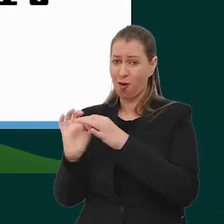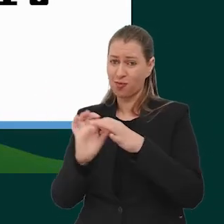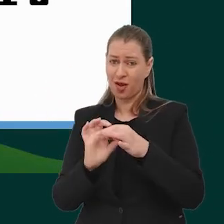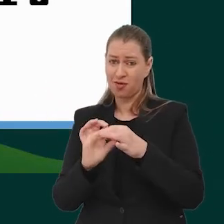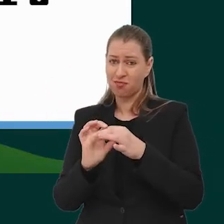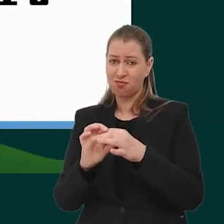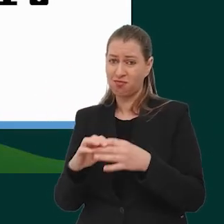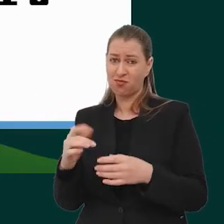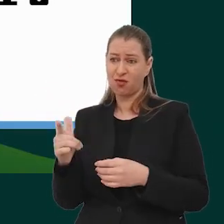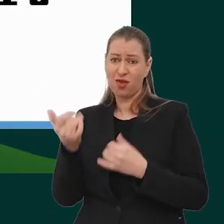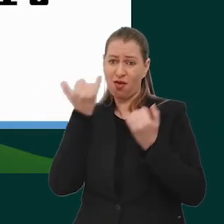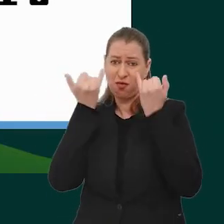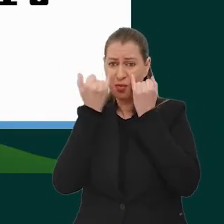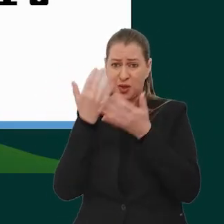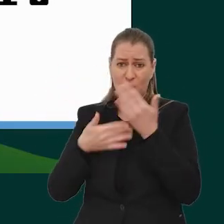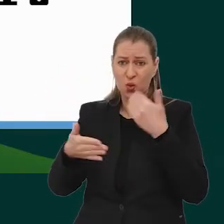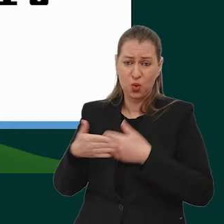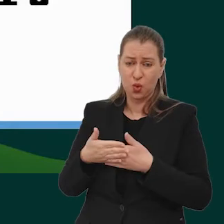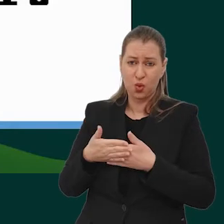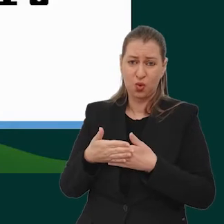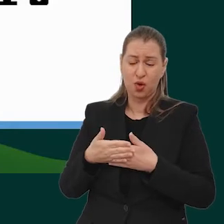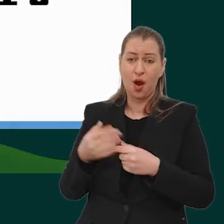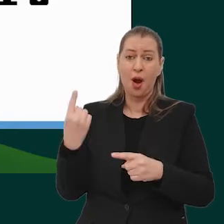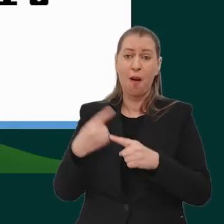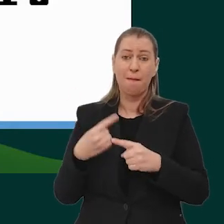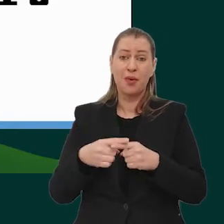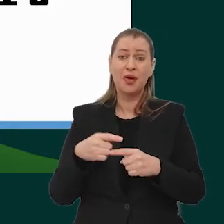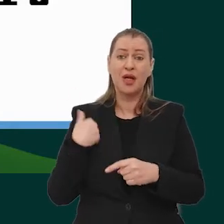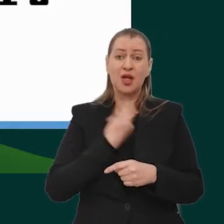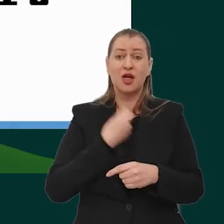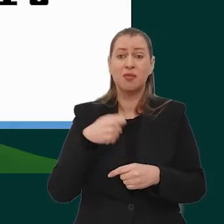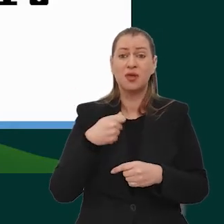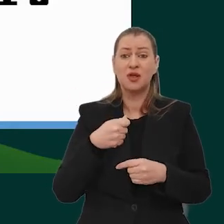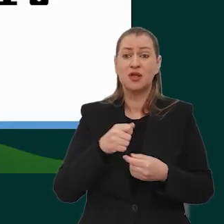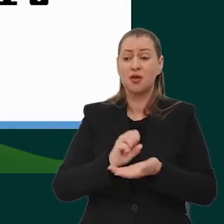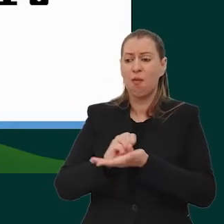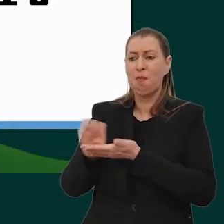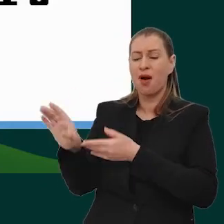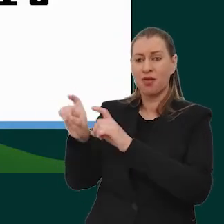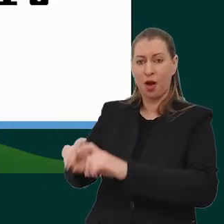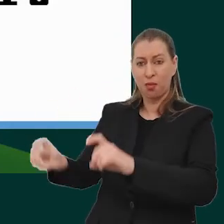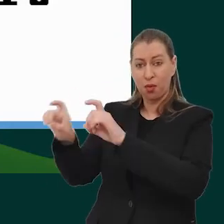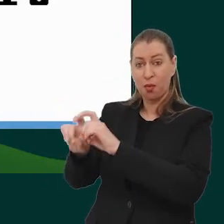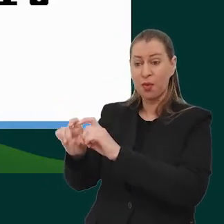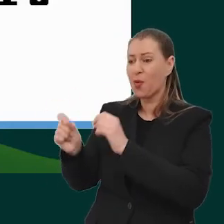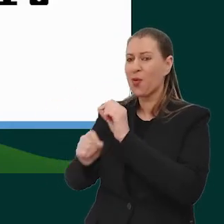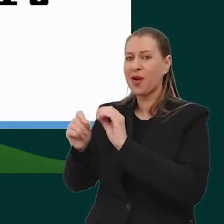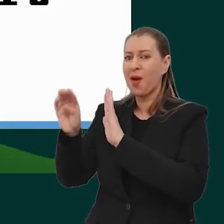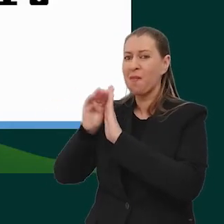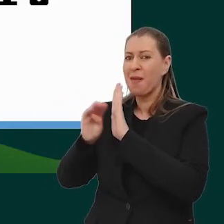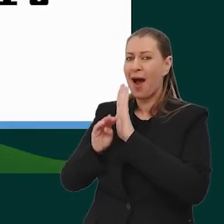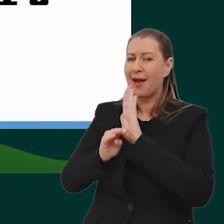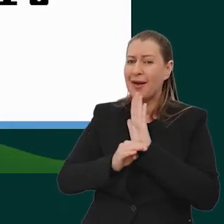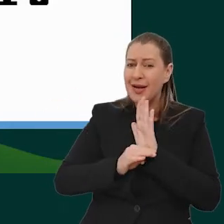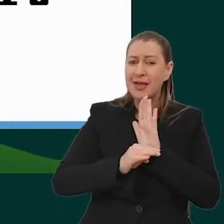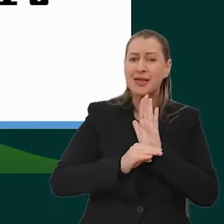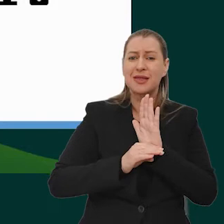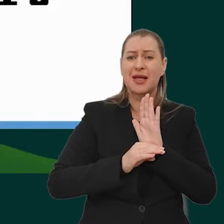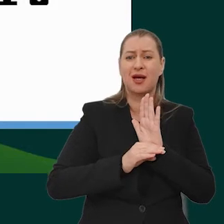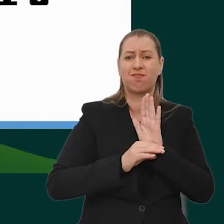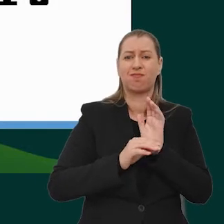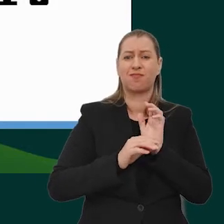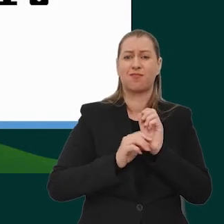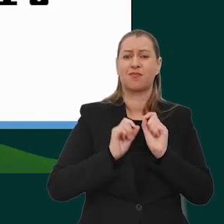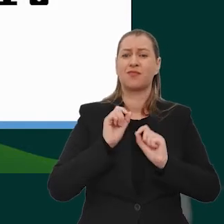essas informações, né? Porque a gente precisa começar mandando para o computador uma lista de caracteres. Daí